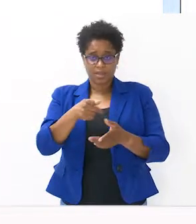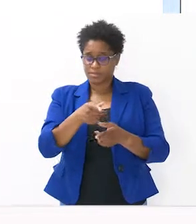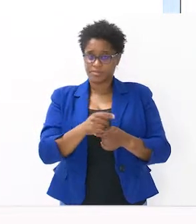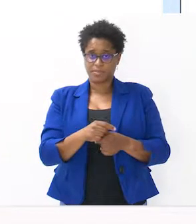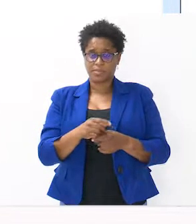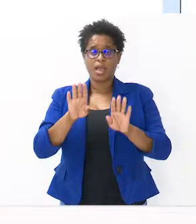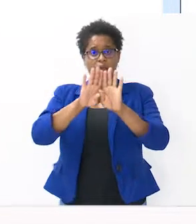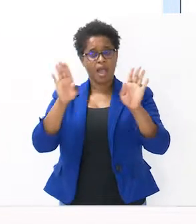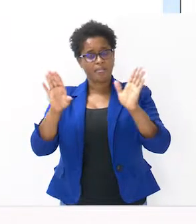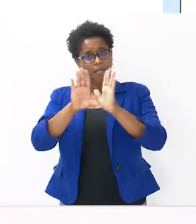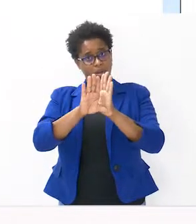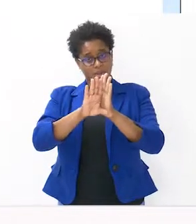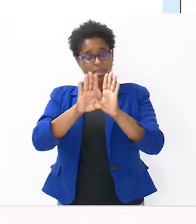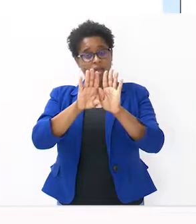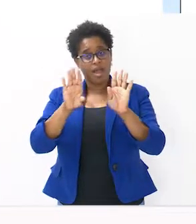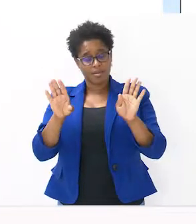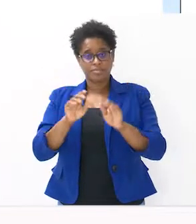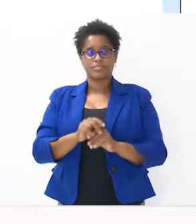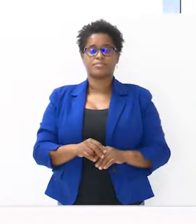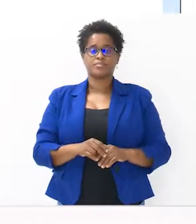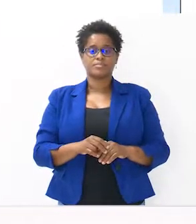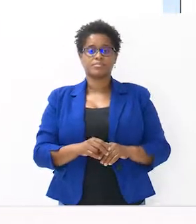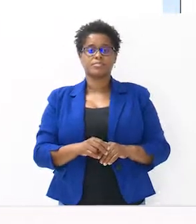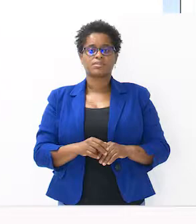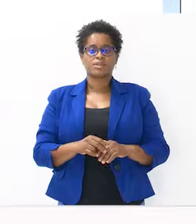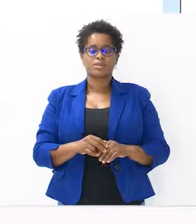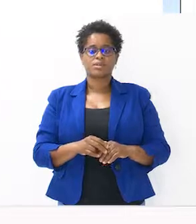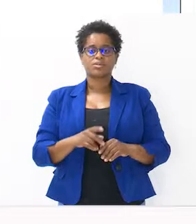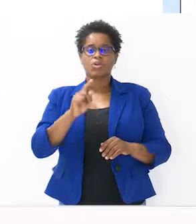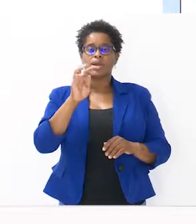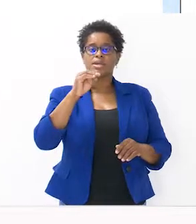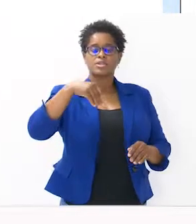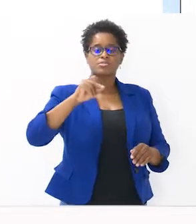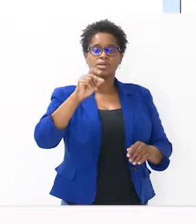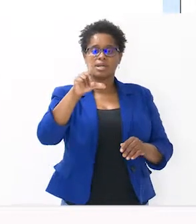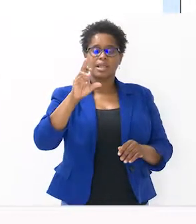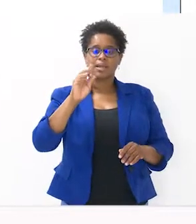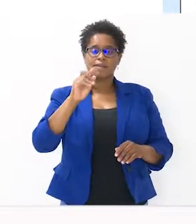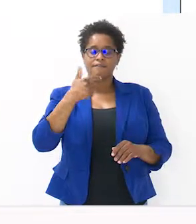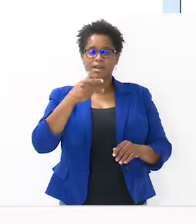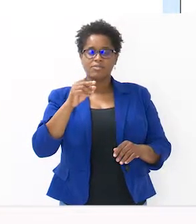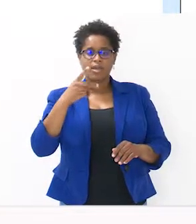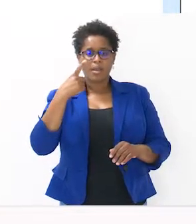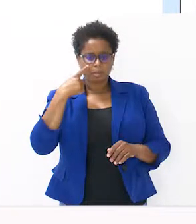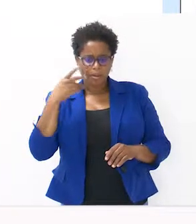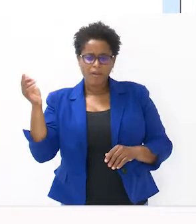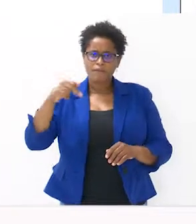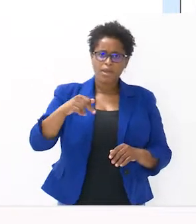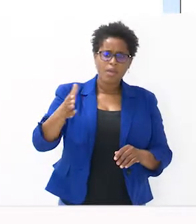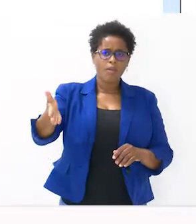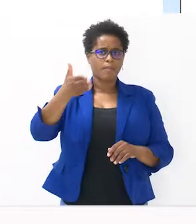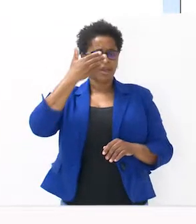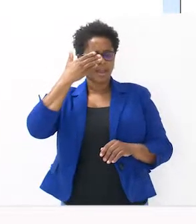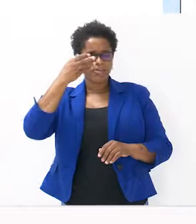Abre-se a porta com espalhafato e aparece o pirata da perna